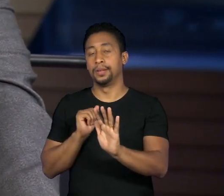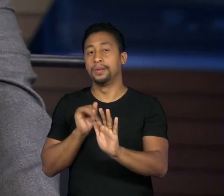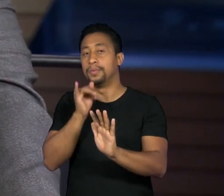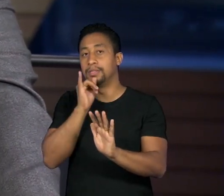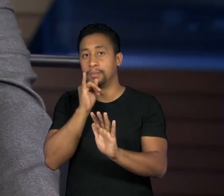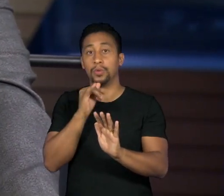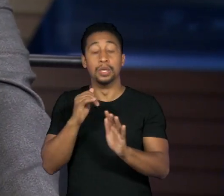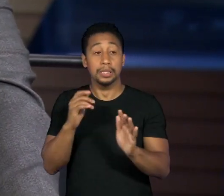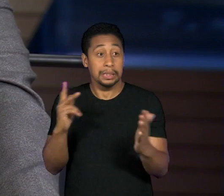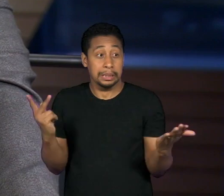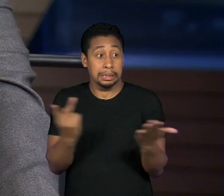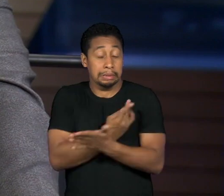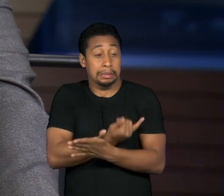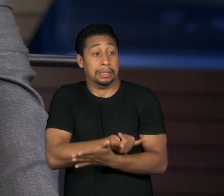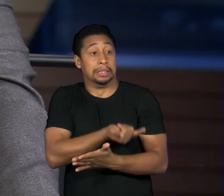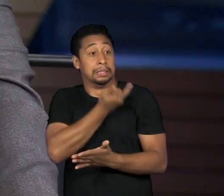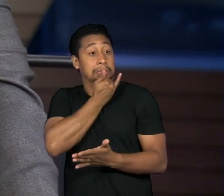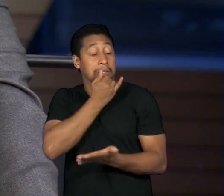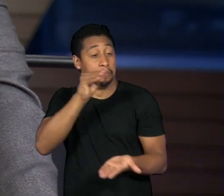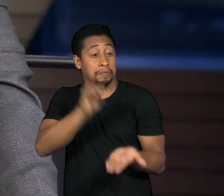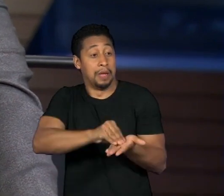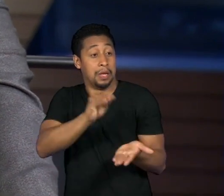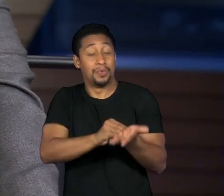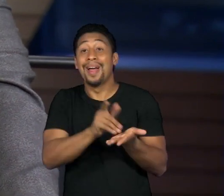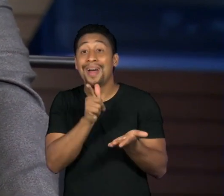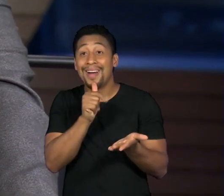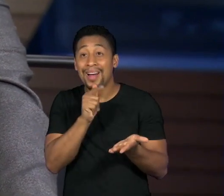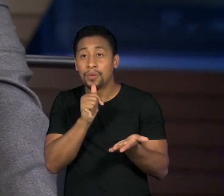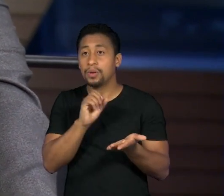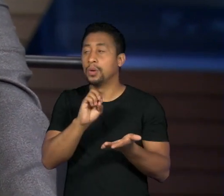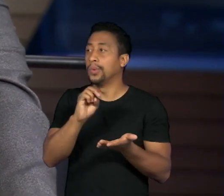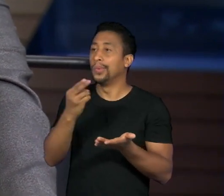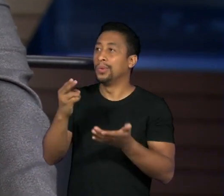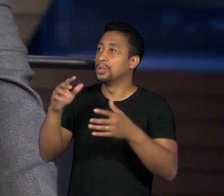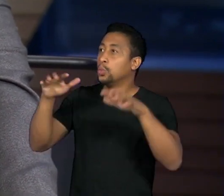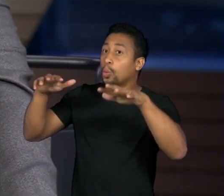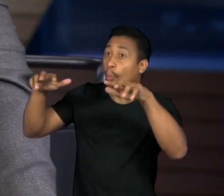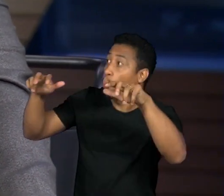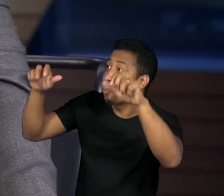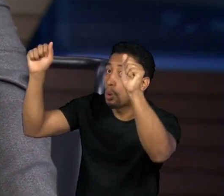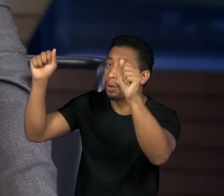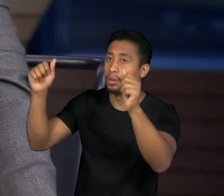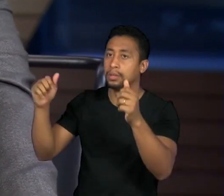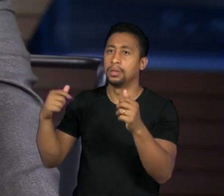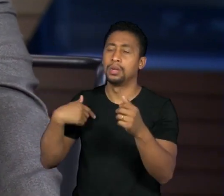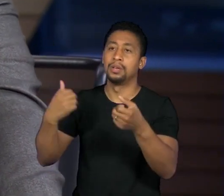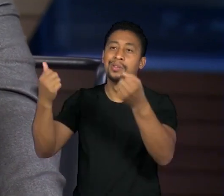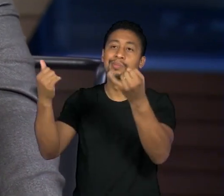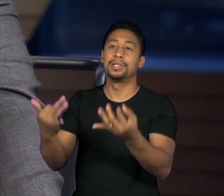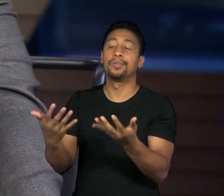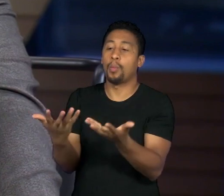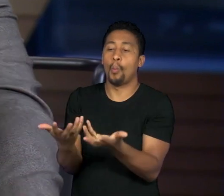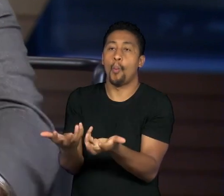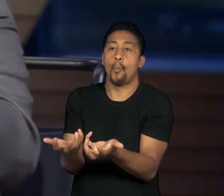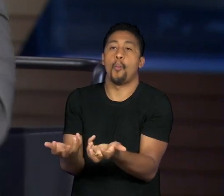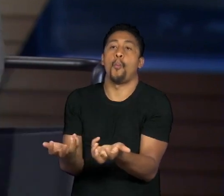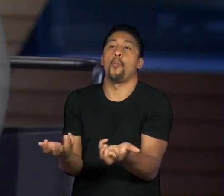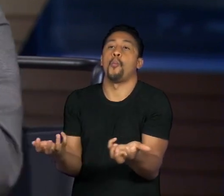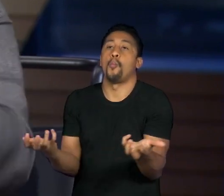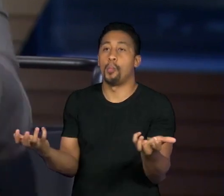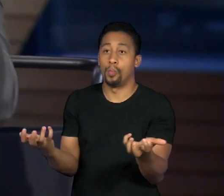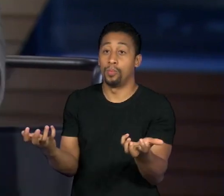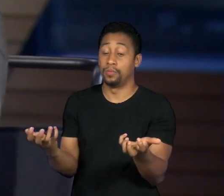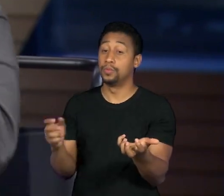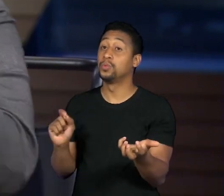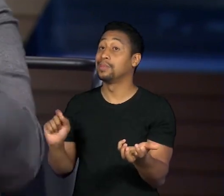crise hídrica ou escassez de água ou falta de água, eu uso o termo seca, eu deixo